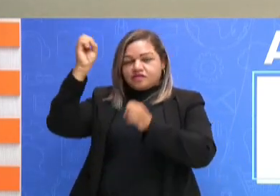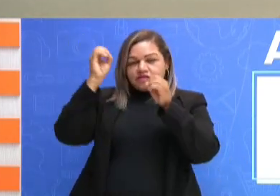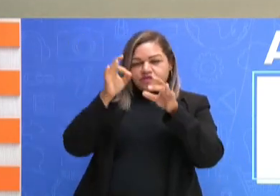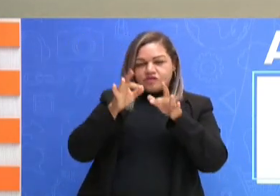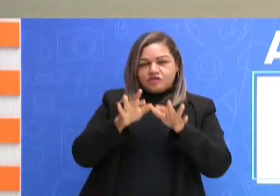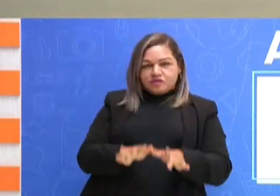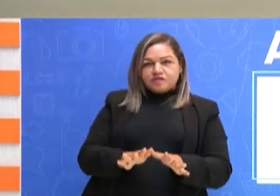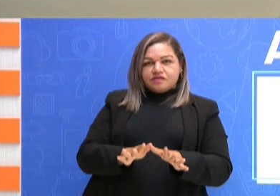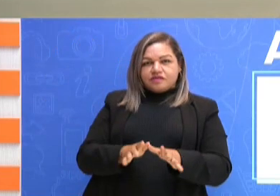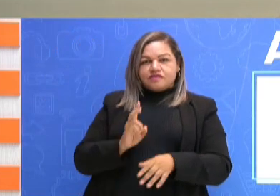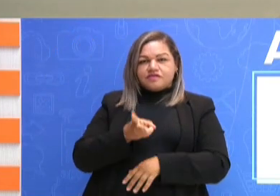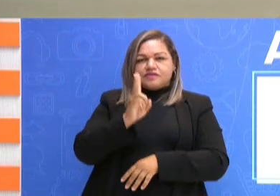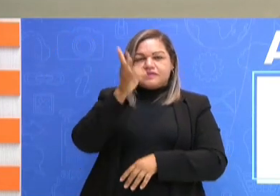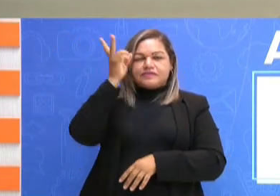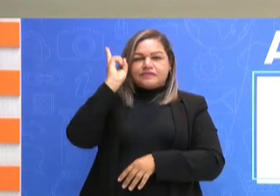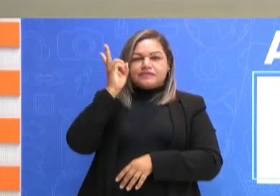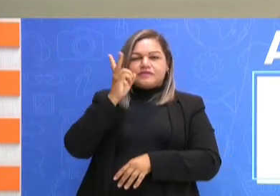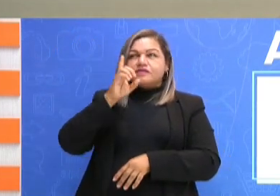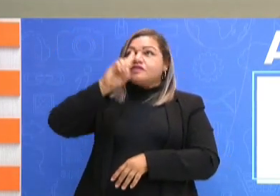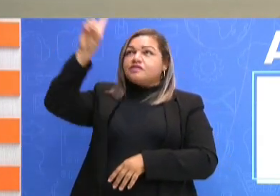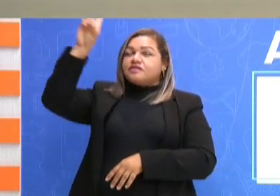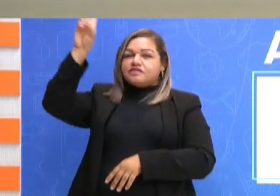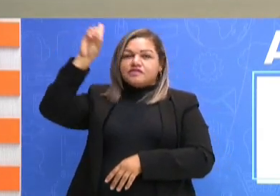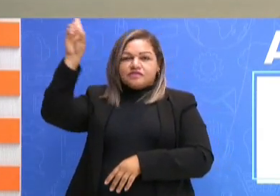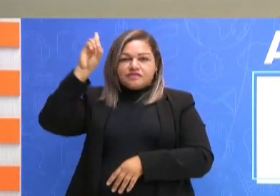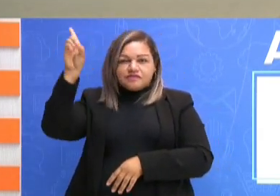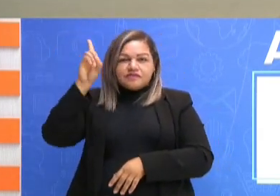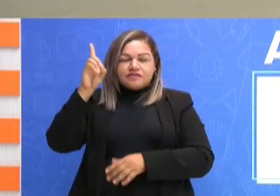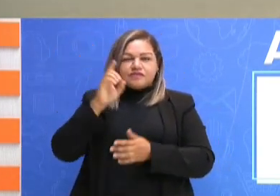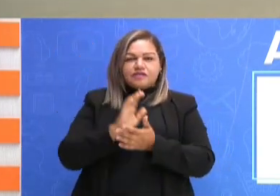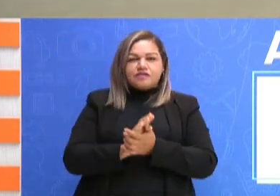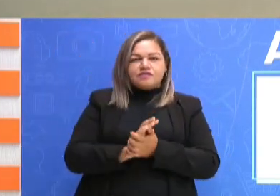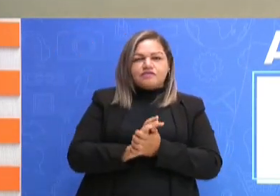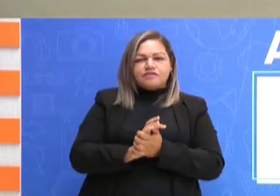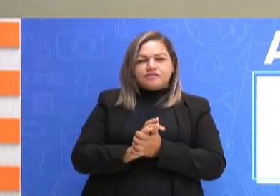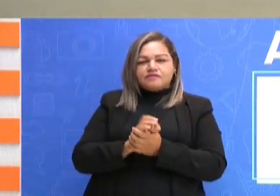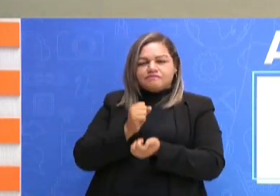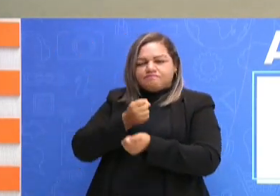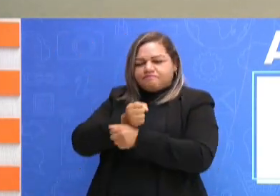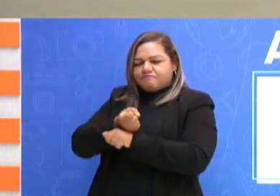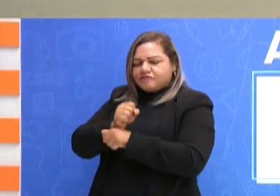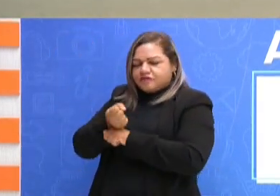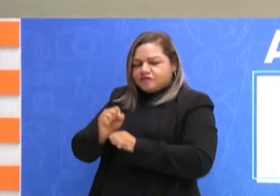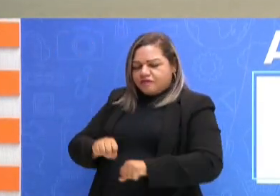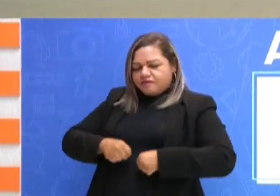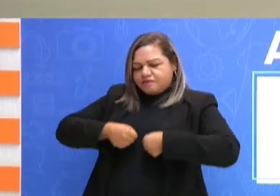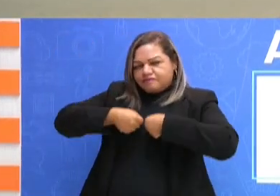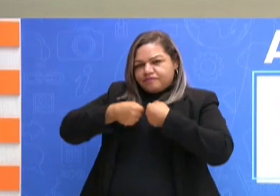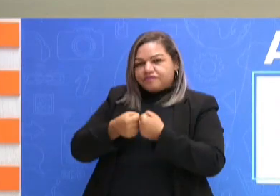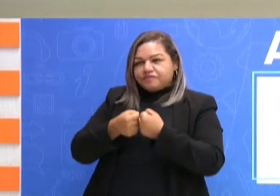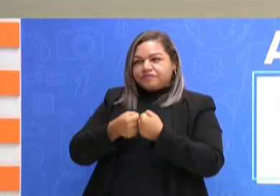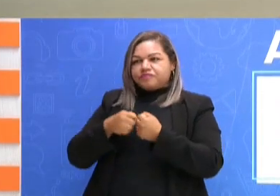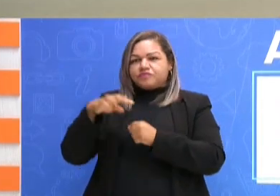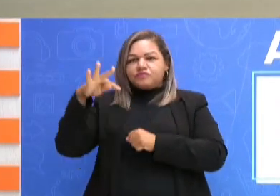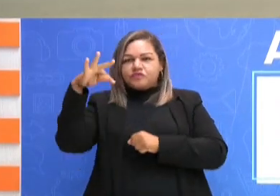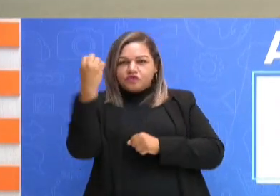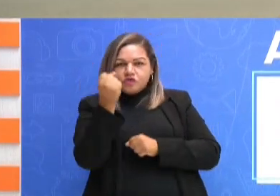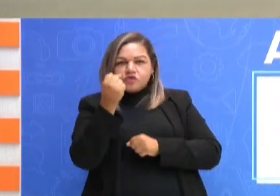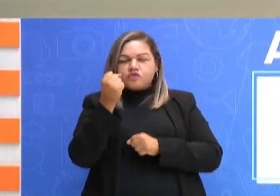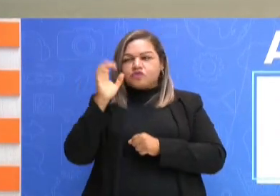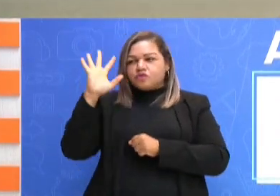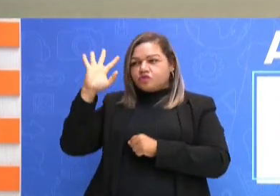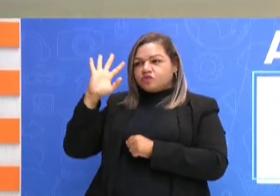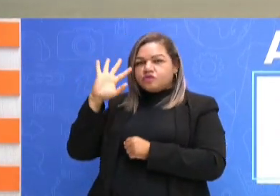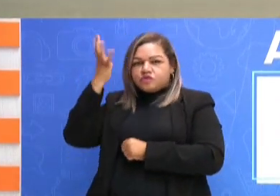abençoado e continuará me abençoando. Que Deus não dá fardo para quem não possa suportar. E tudo o que